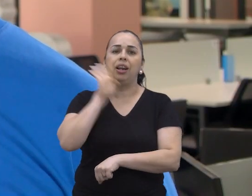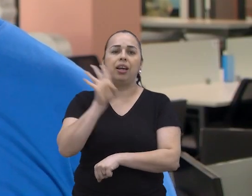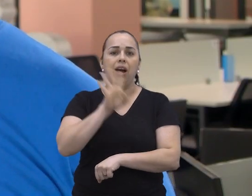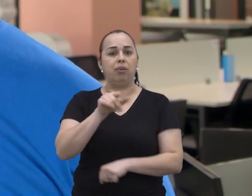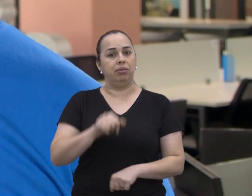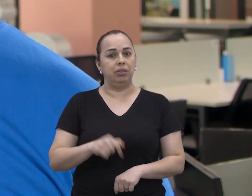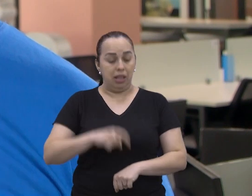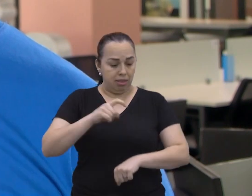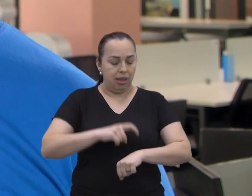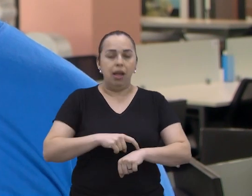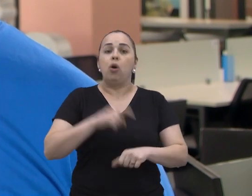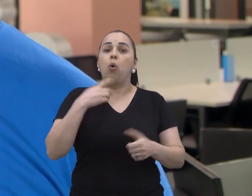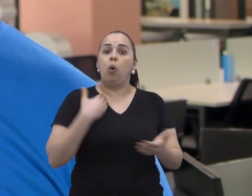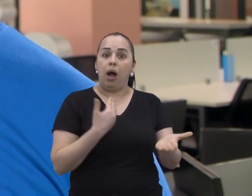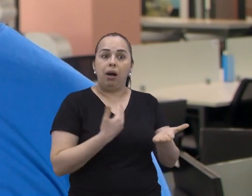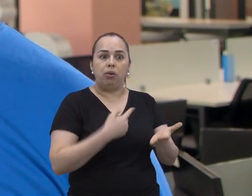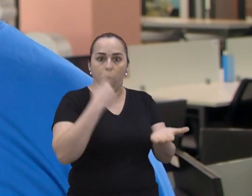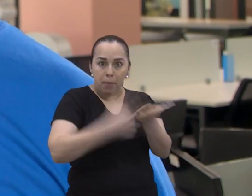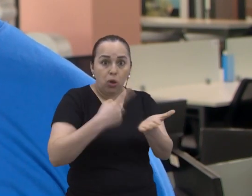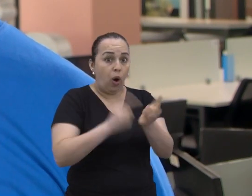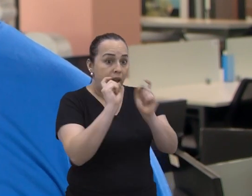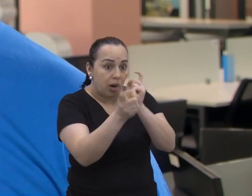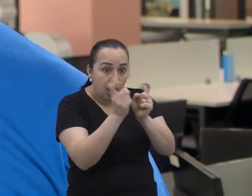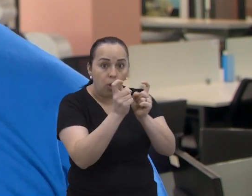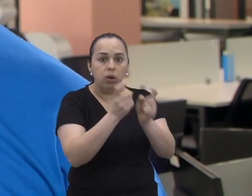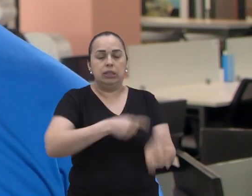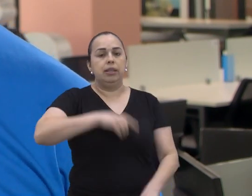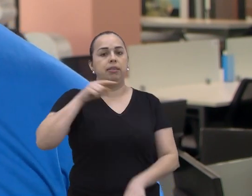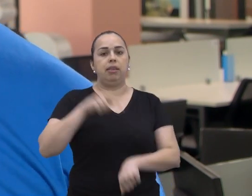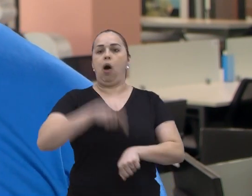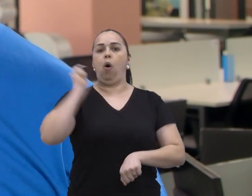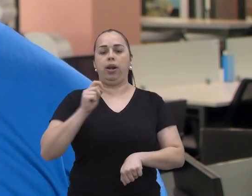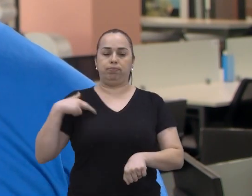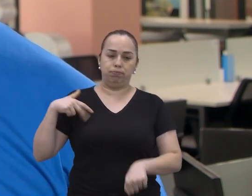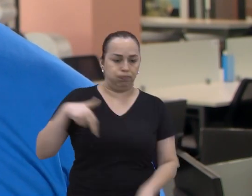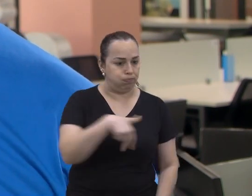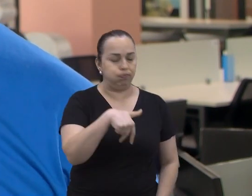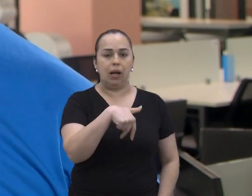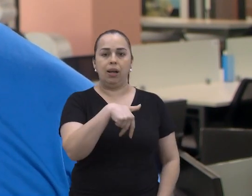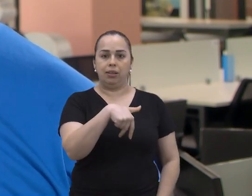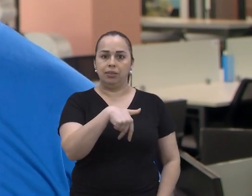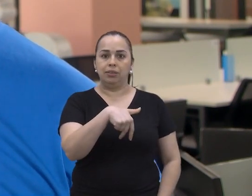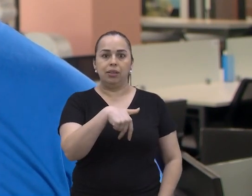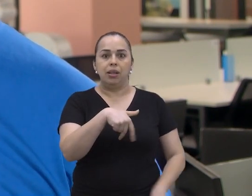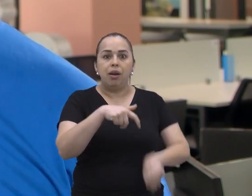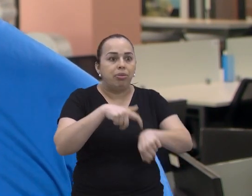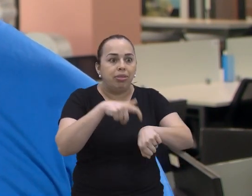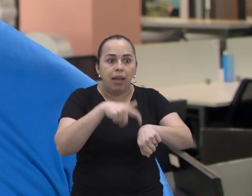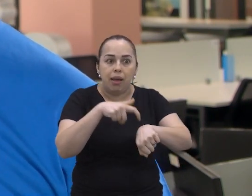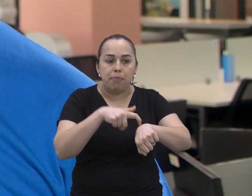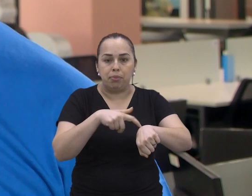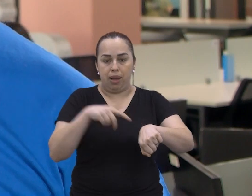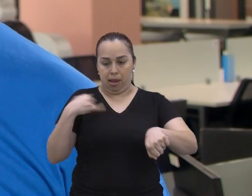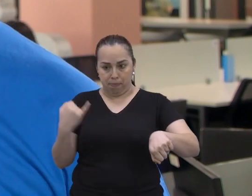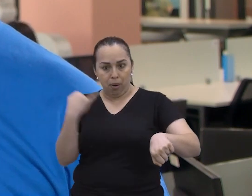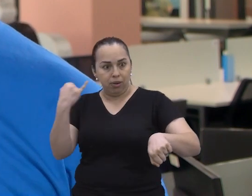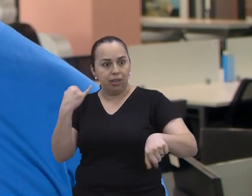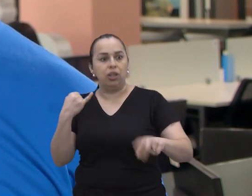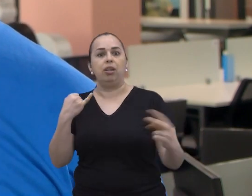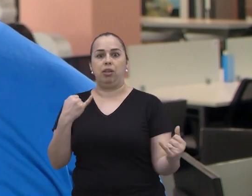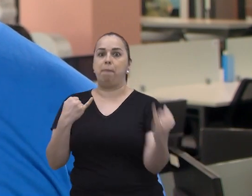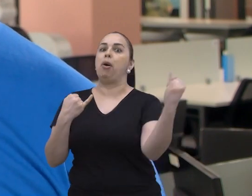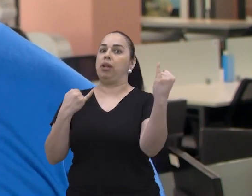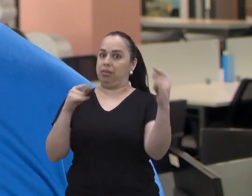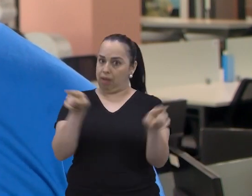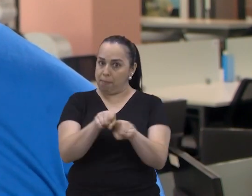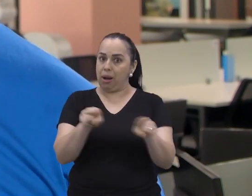acho que é uma dica bem legal, né? Seja pontual. Marcou uma reunião para começar um determinado horário, comece, esteja presente na reunião com pontualidade. O seu tempo